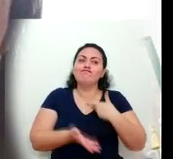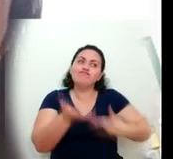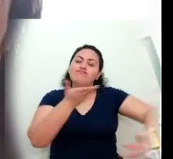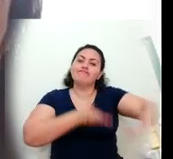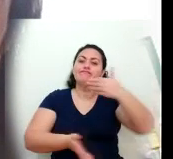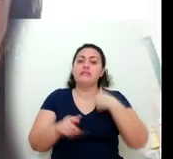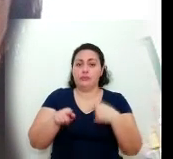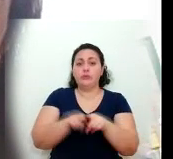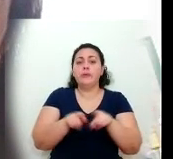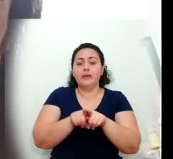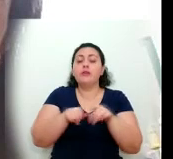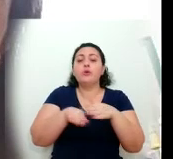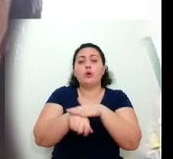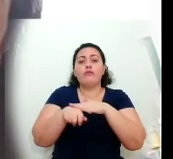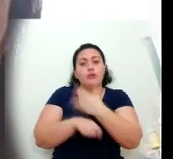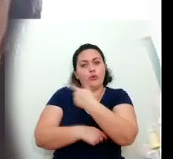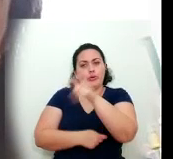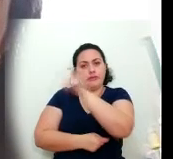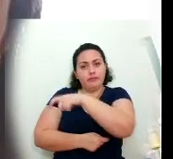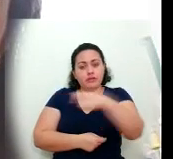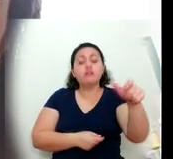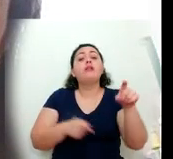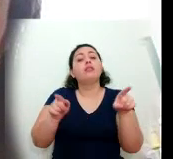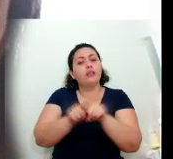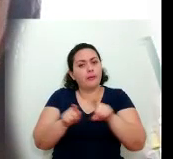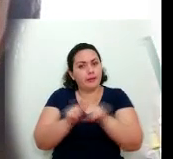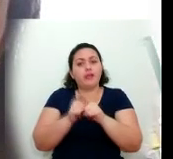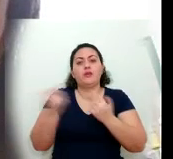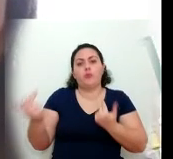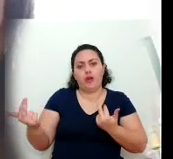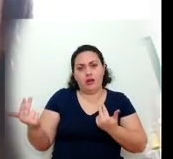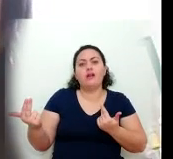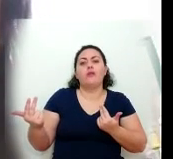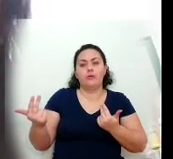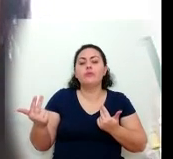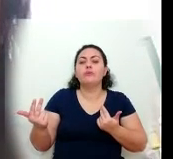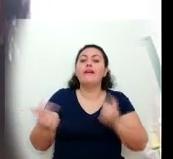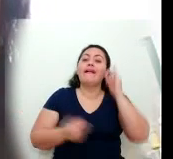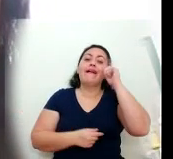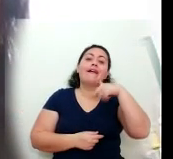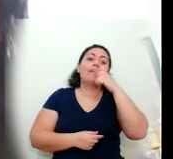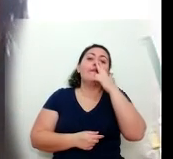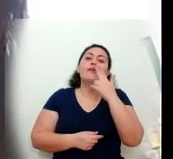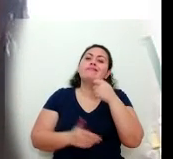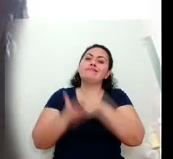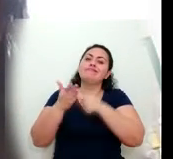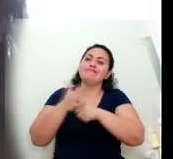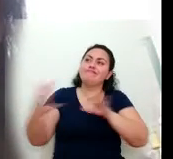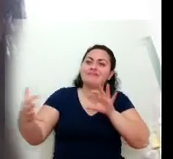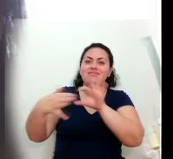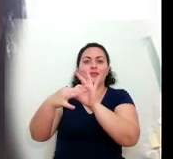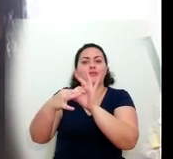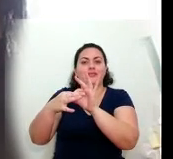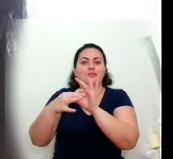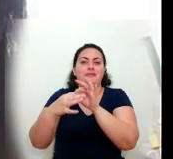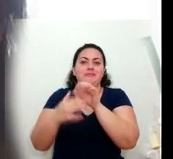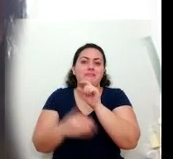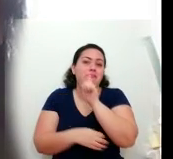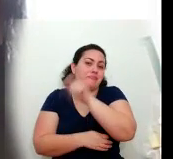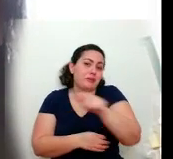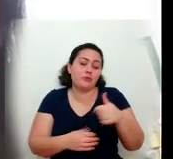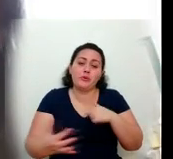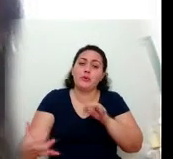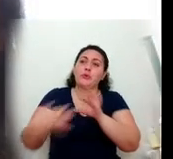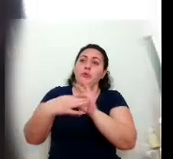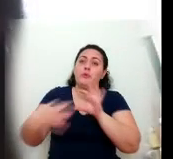também conversando com outras pessoas, algumas pessoas fizeram isso nesse dia, né? Que foi um jeito de se conectar com quem dava naquele